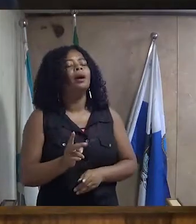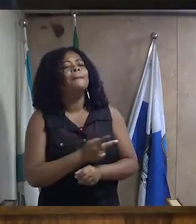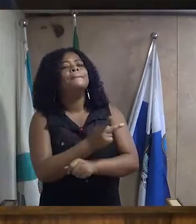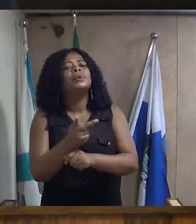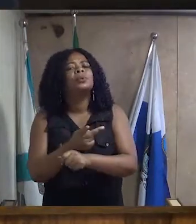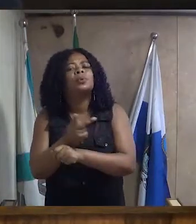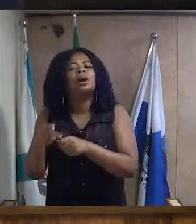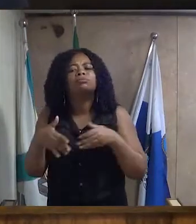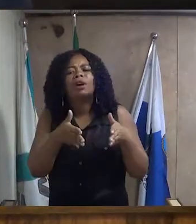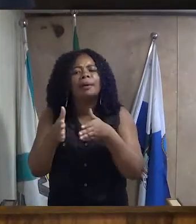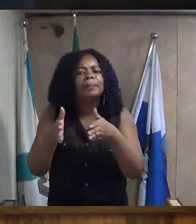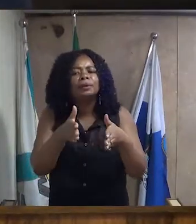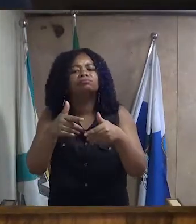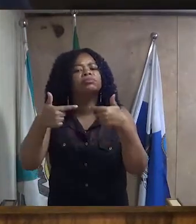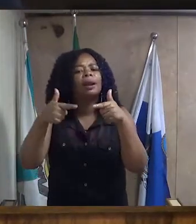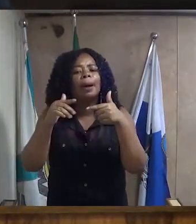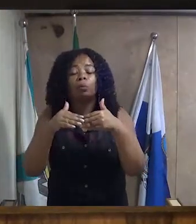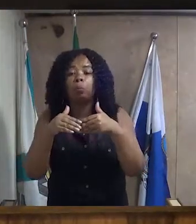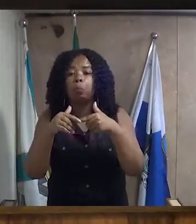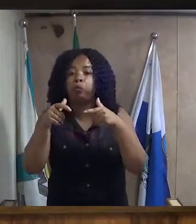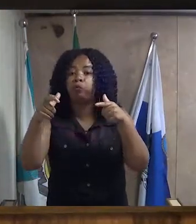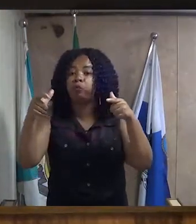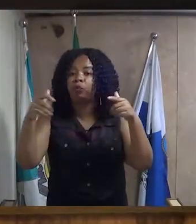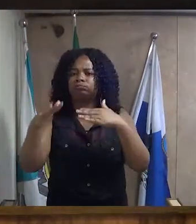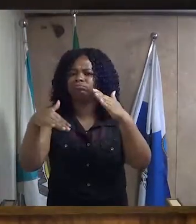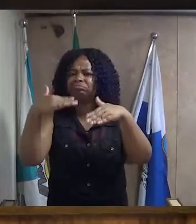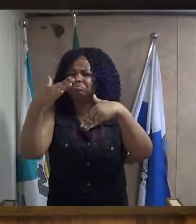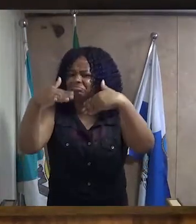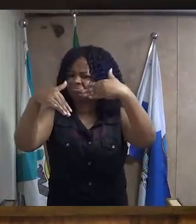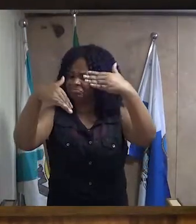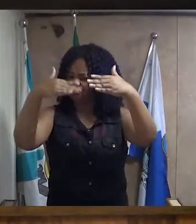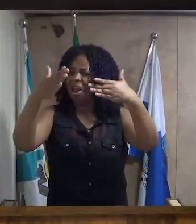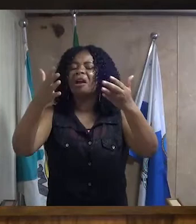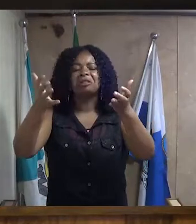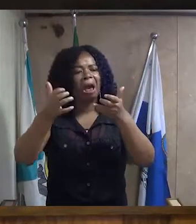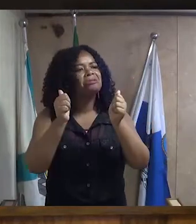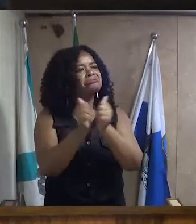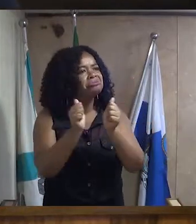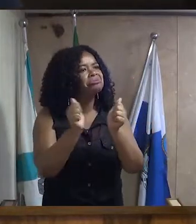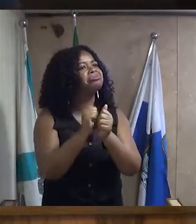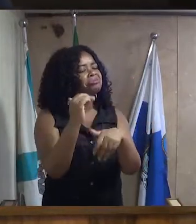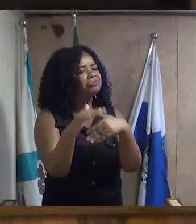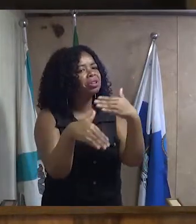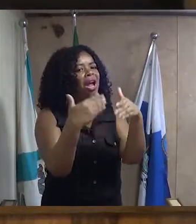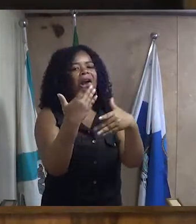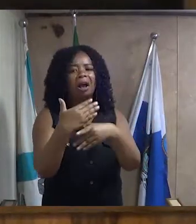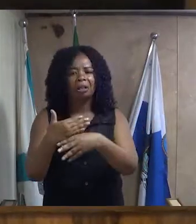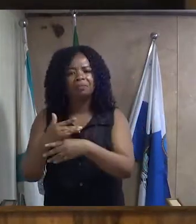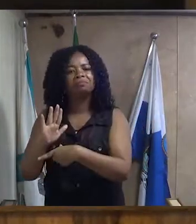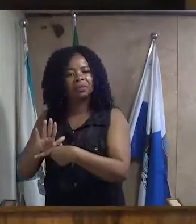cidade, que eu espero que minha cidade cresça e eu quero crescer junto com a minha cidade, lógico.